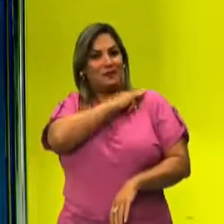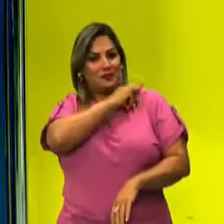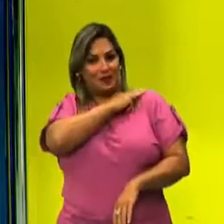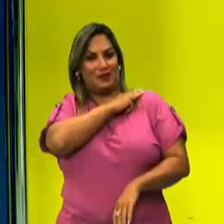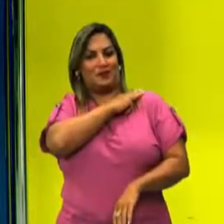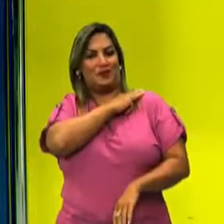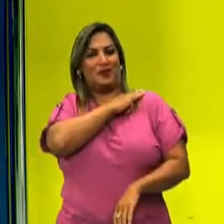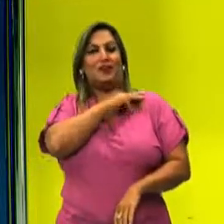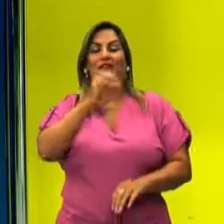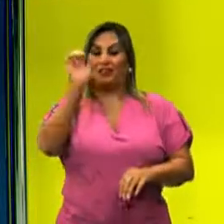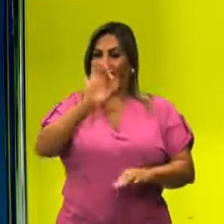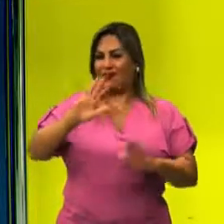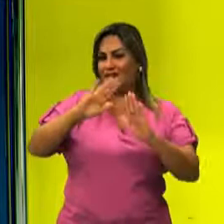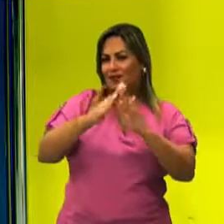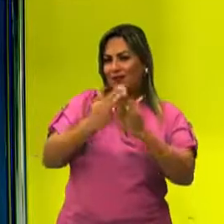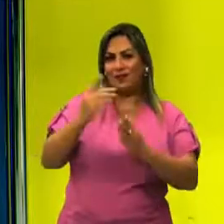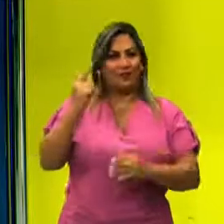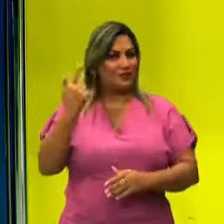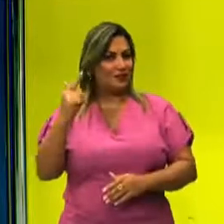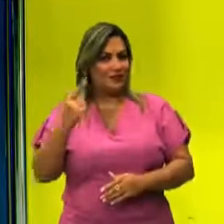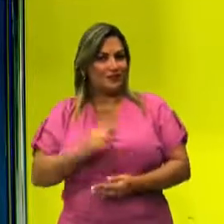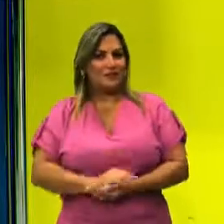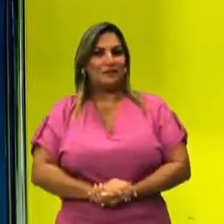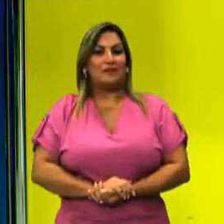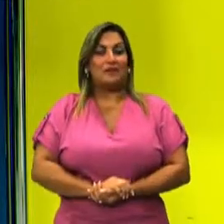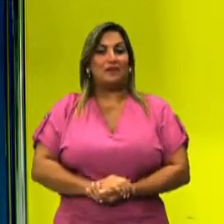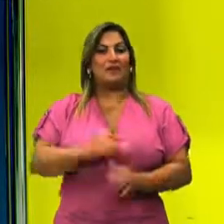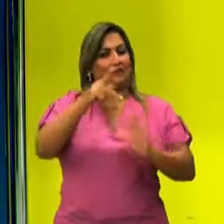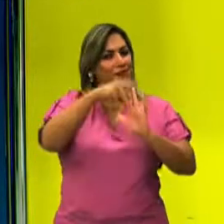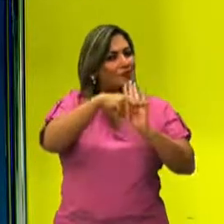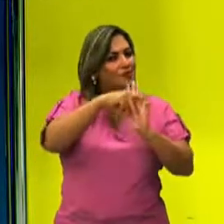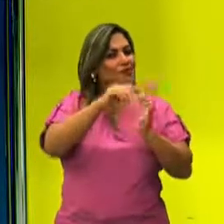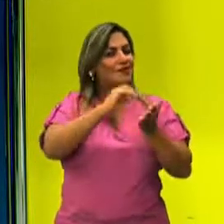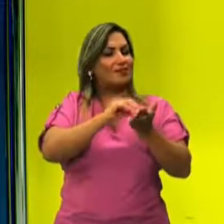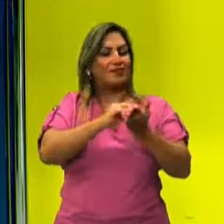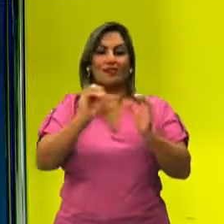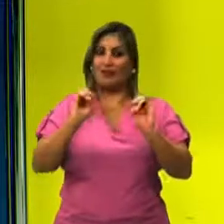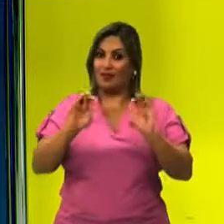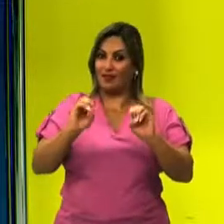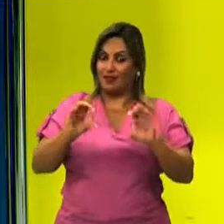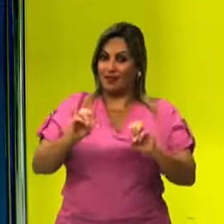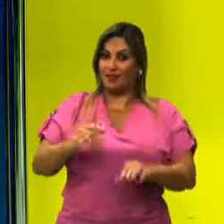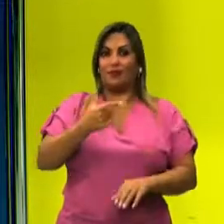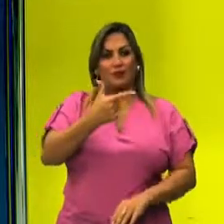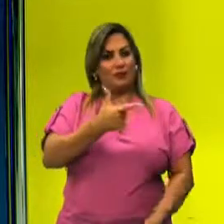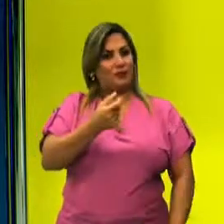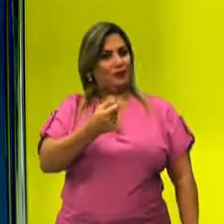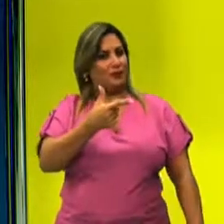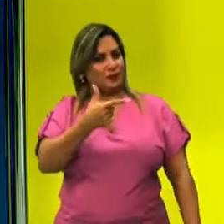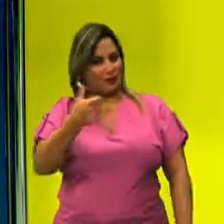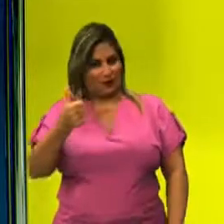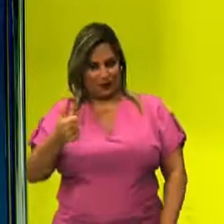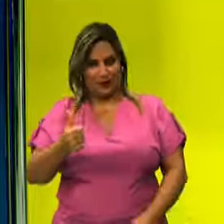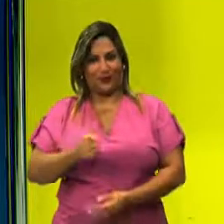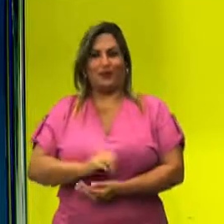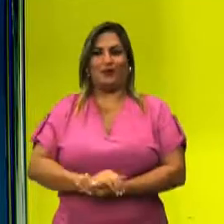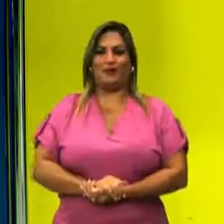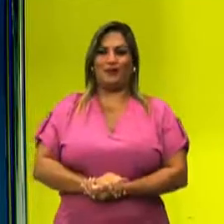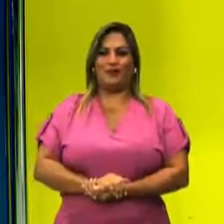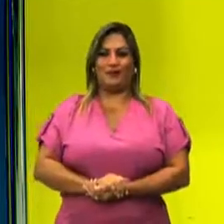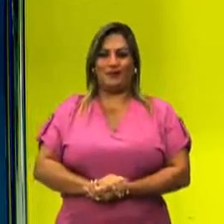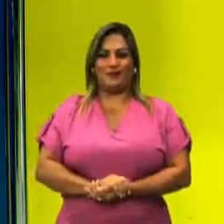do Ensino Médio da rede estadual de Goiás Esse é o Projeto Seduc em Ação